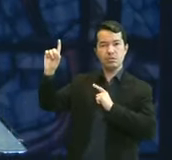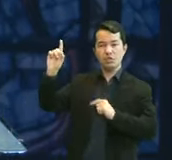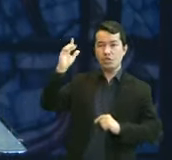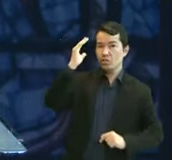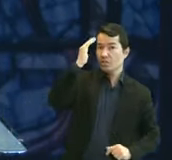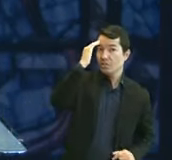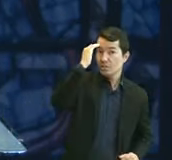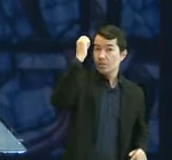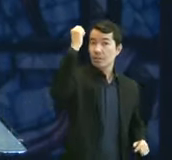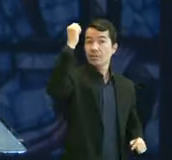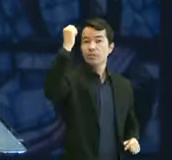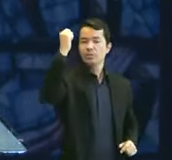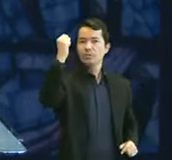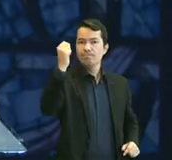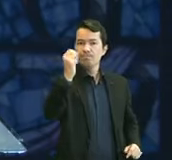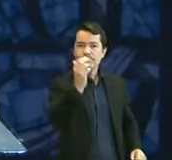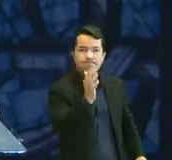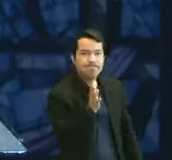conhecimento.